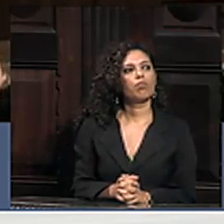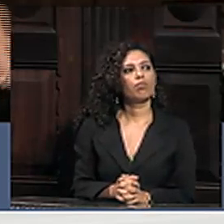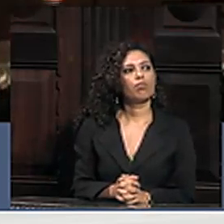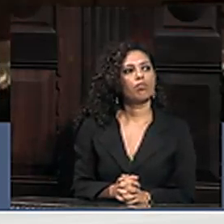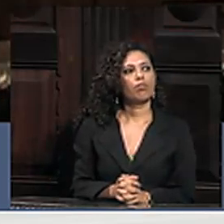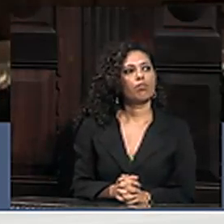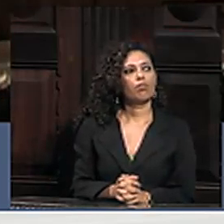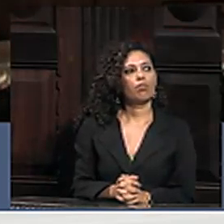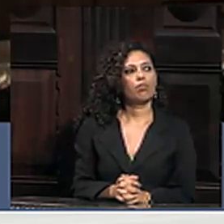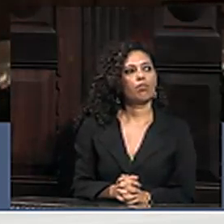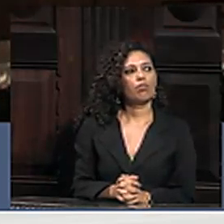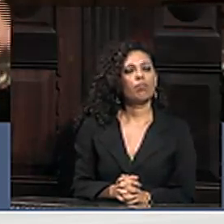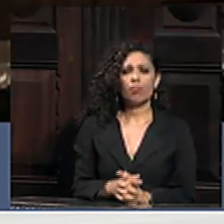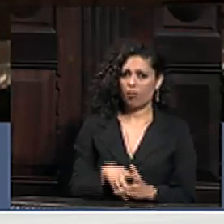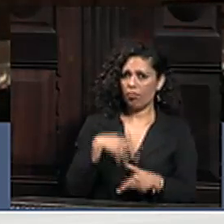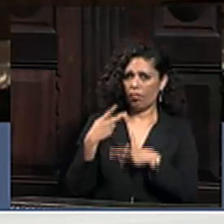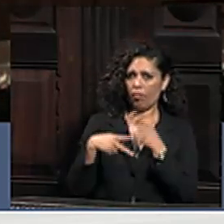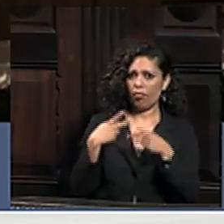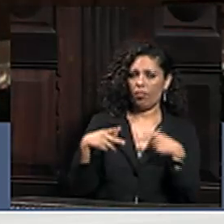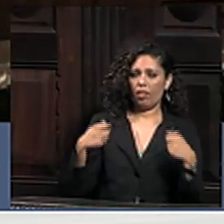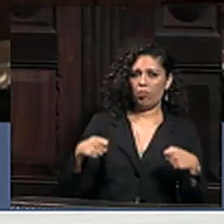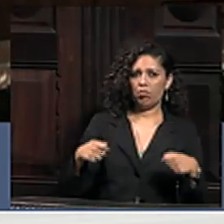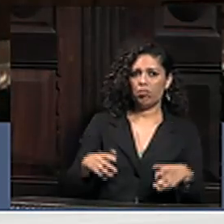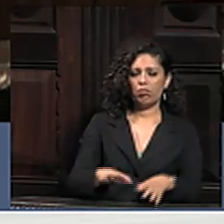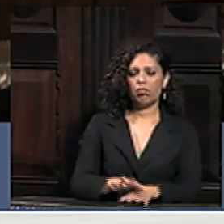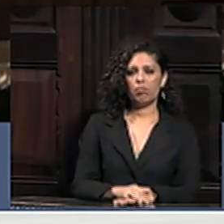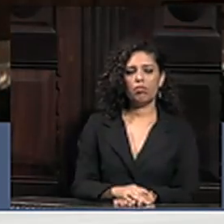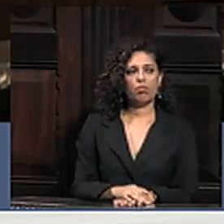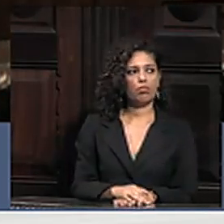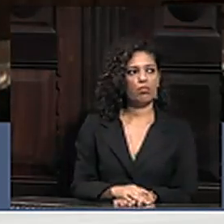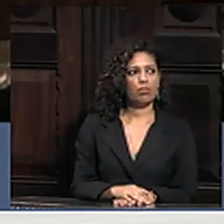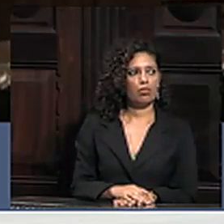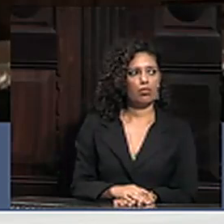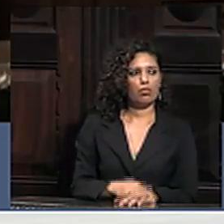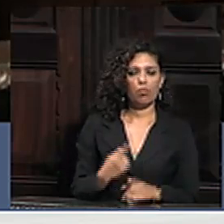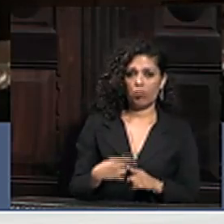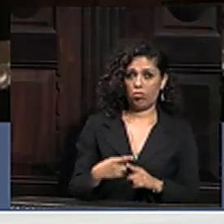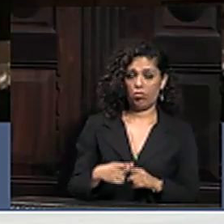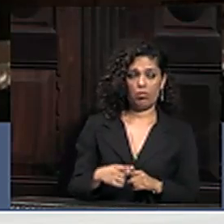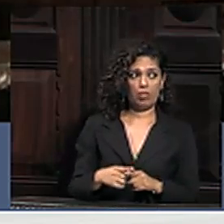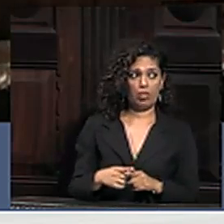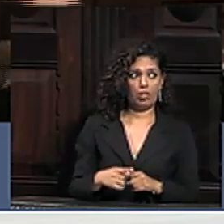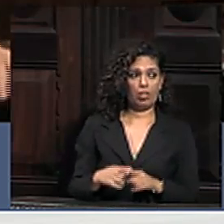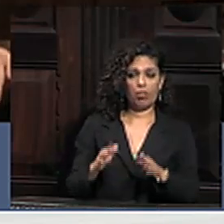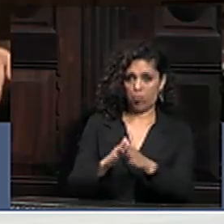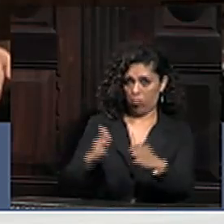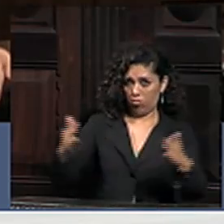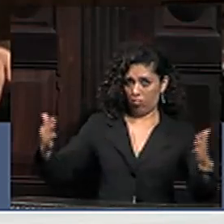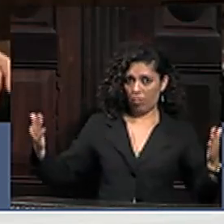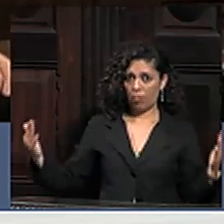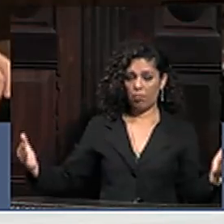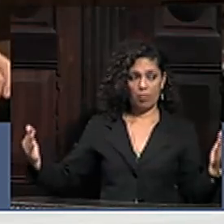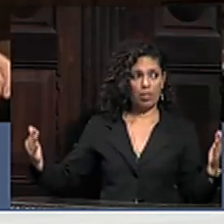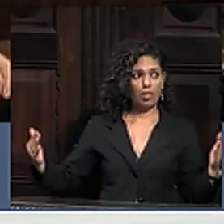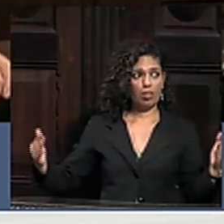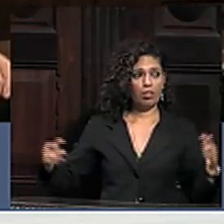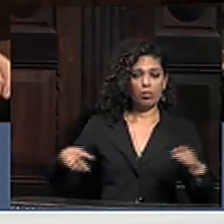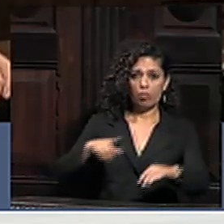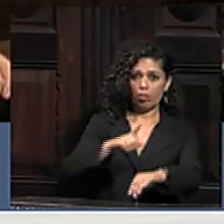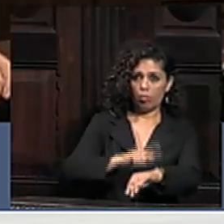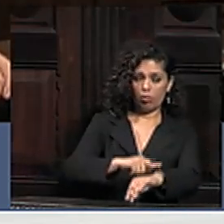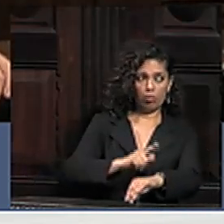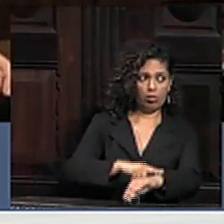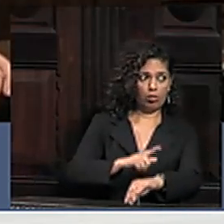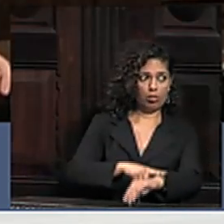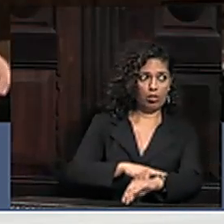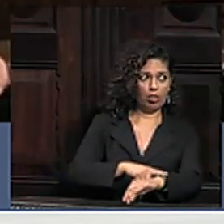E estou registrando isso, é claro, porque está aberta a temporada